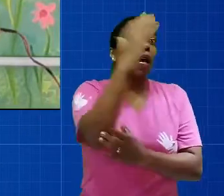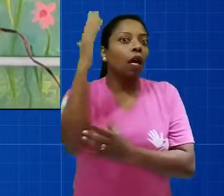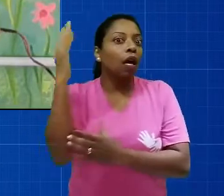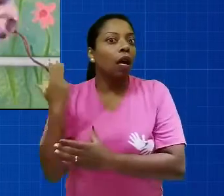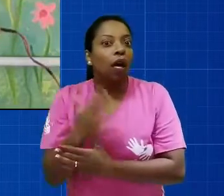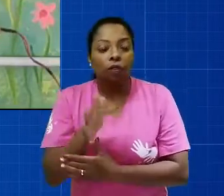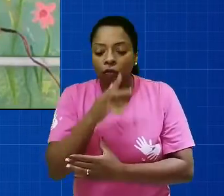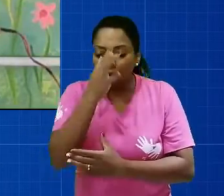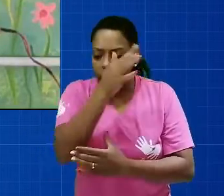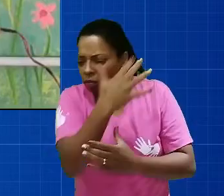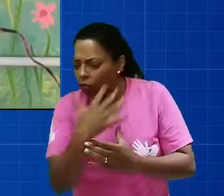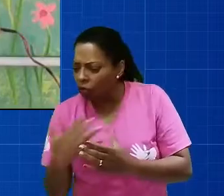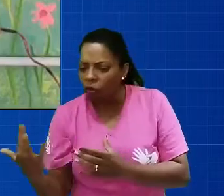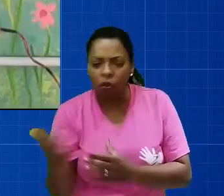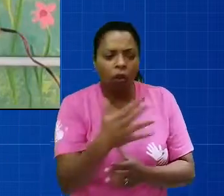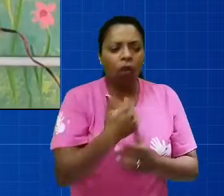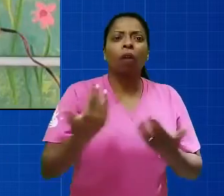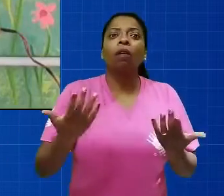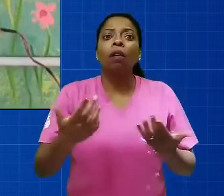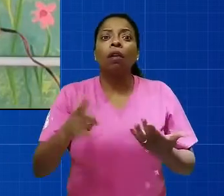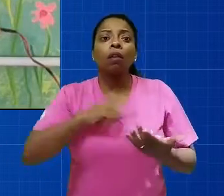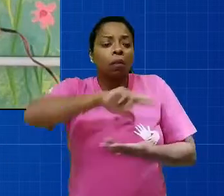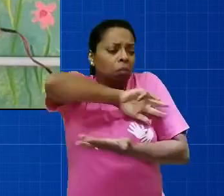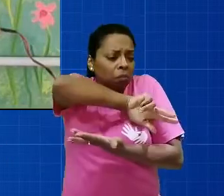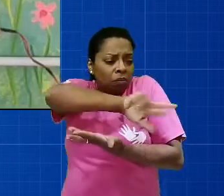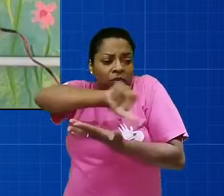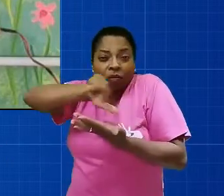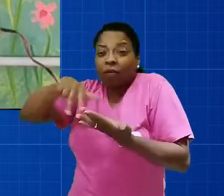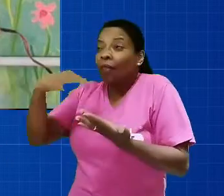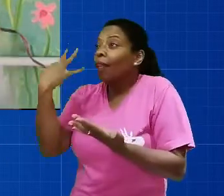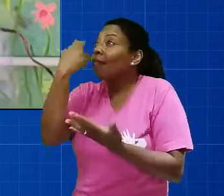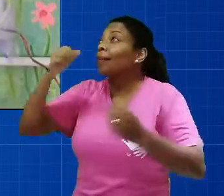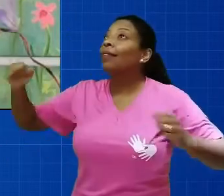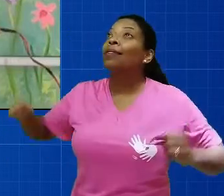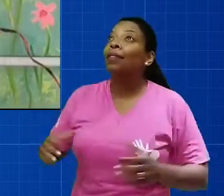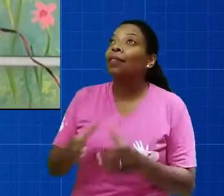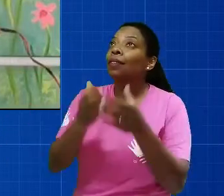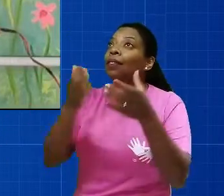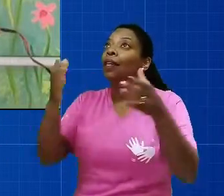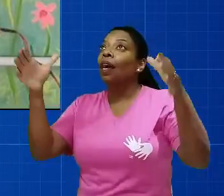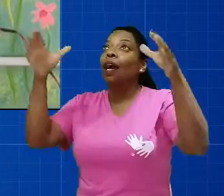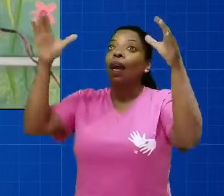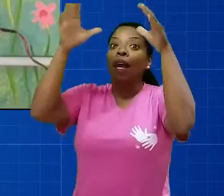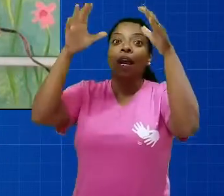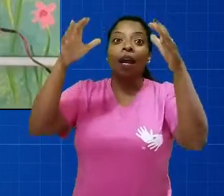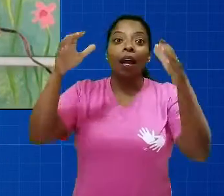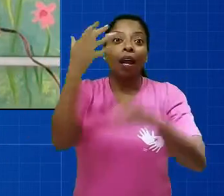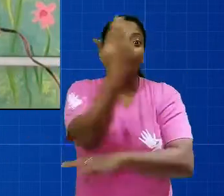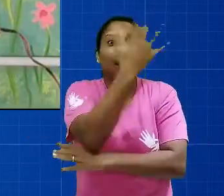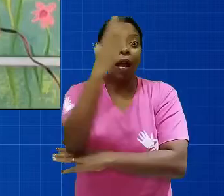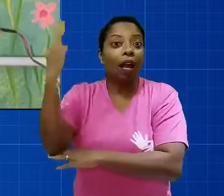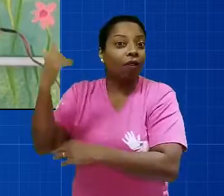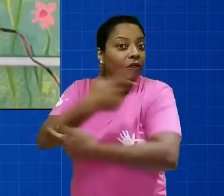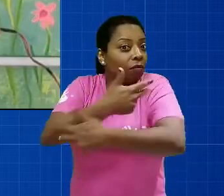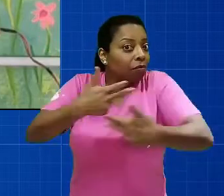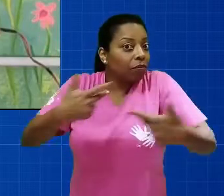flores. Flores se transformavam em lindas árvores frutíferas de todo